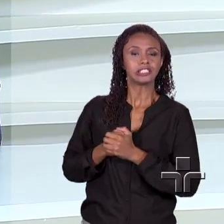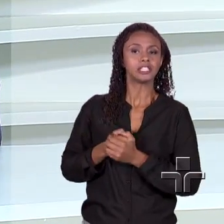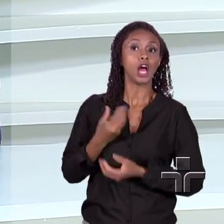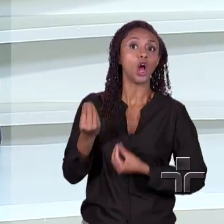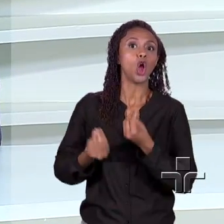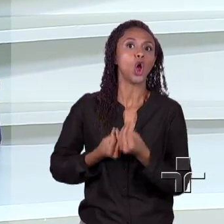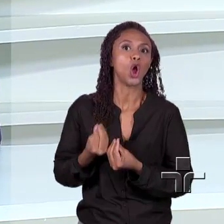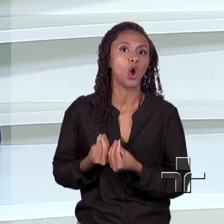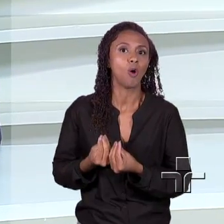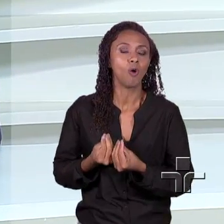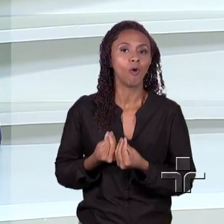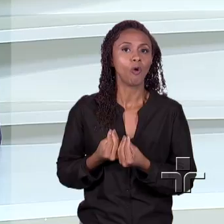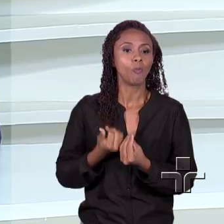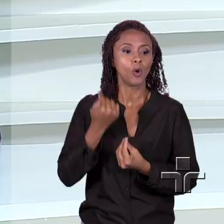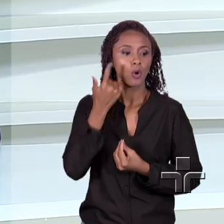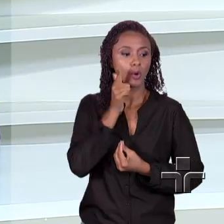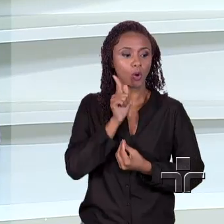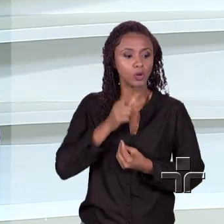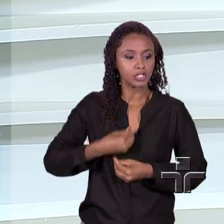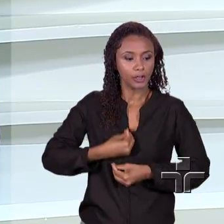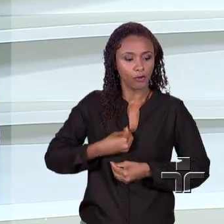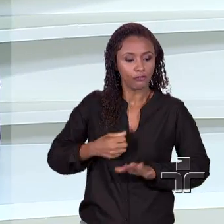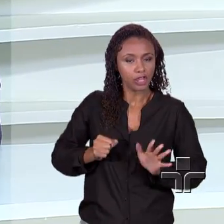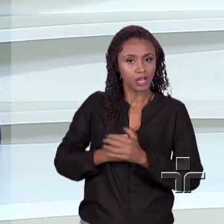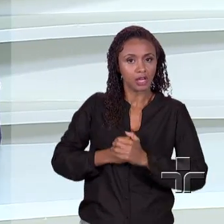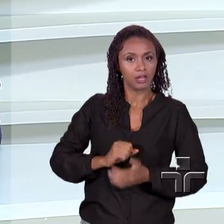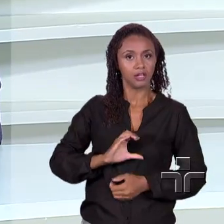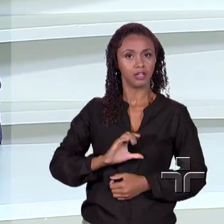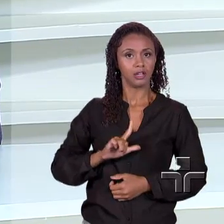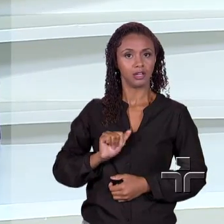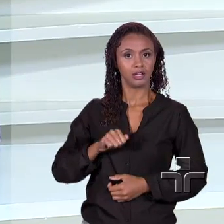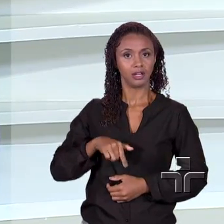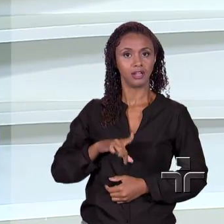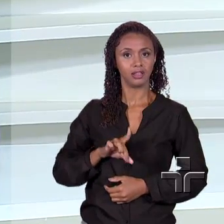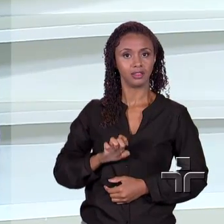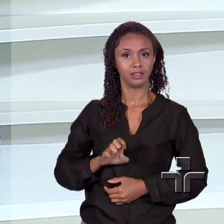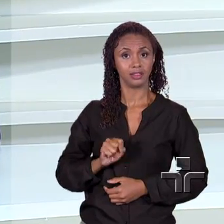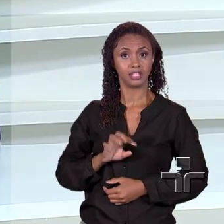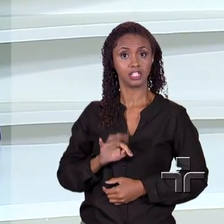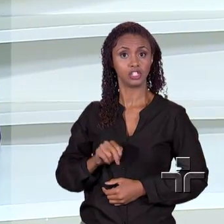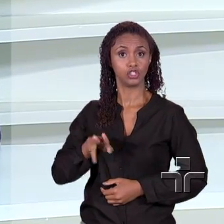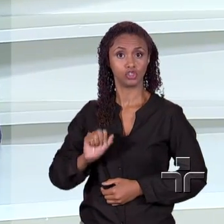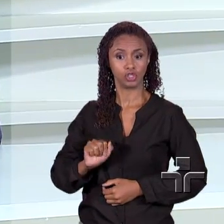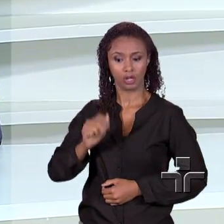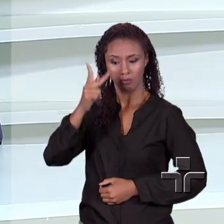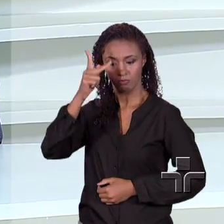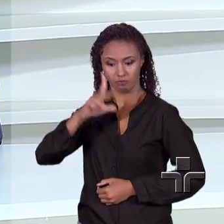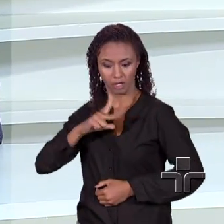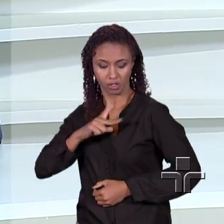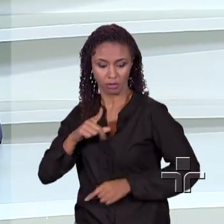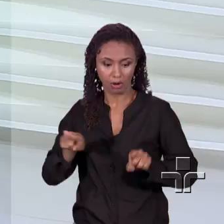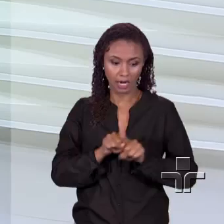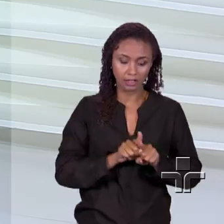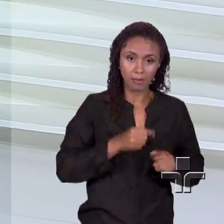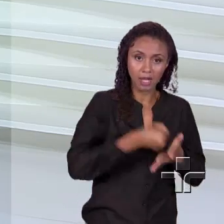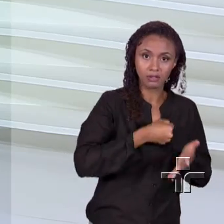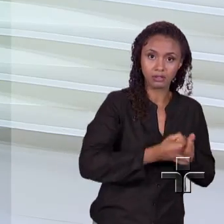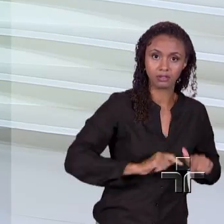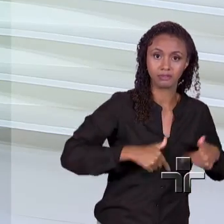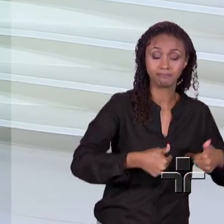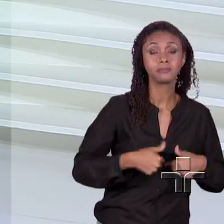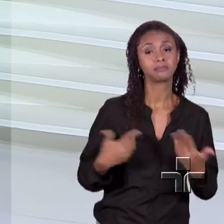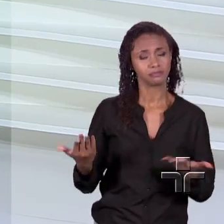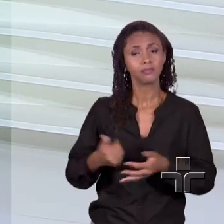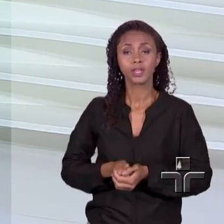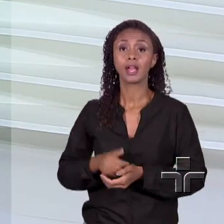ele construiu essa questão da clandestinidade pessoal e na própria militância, né? Ele entrou na Faculdade de